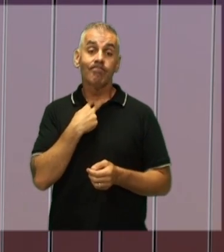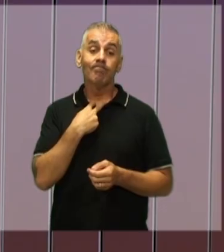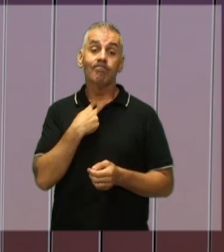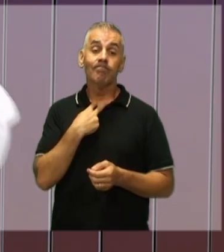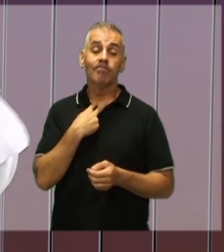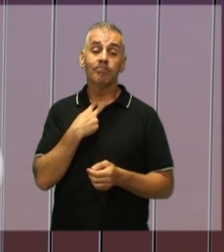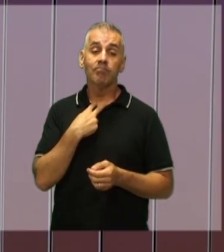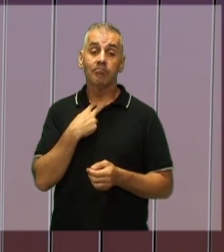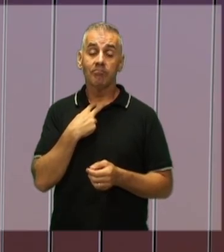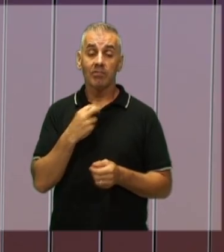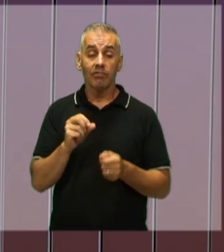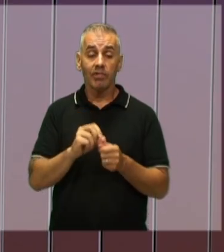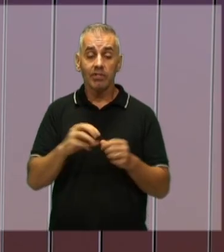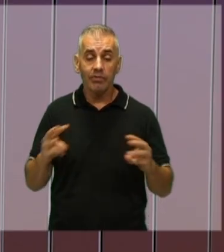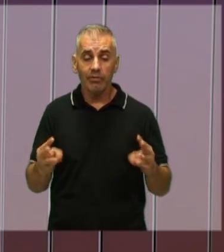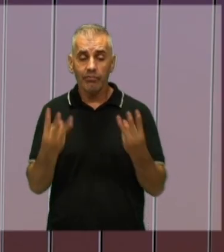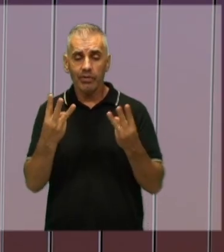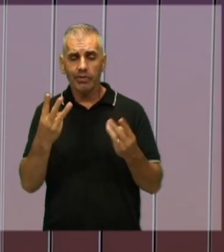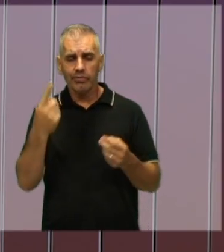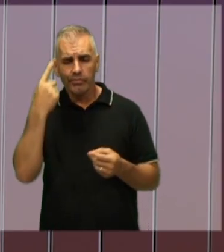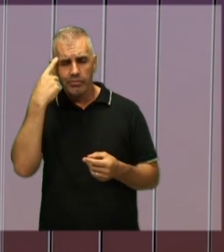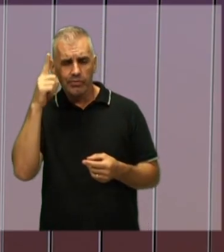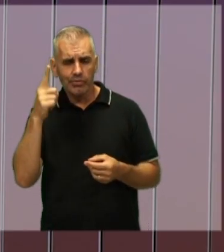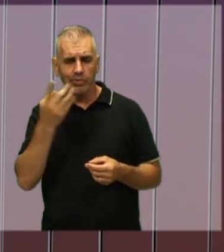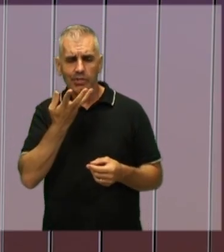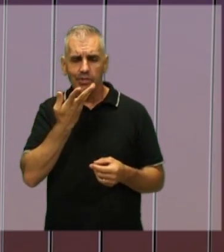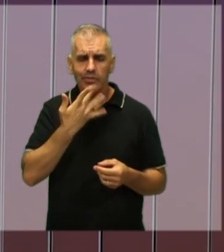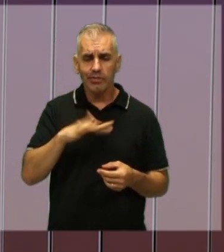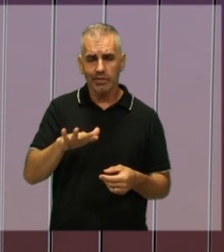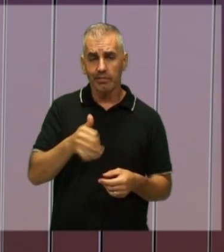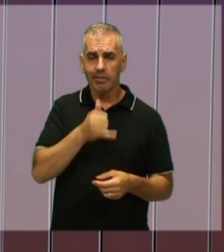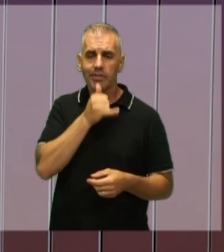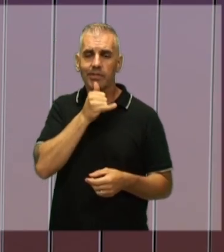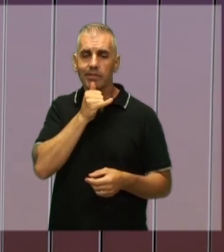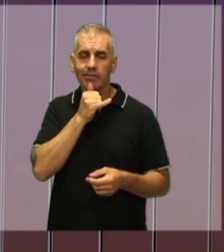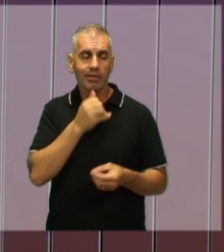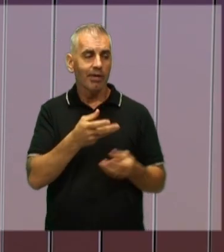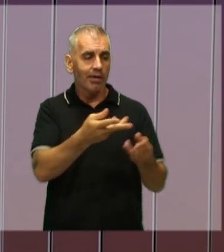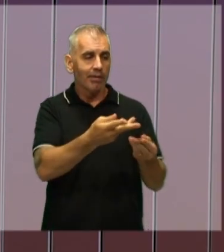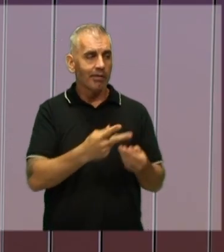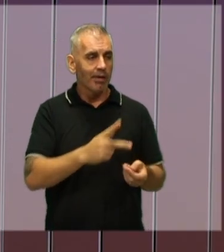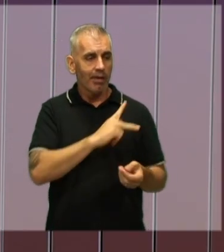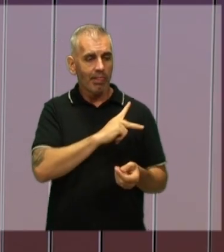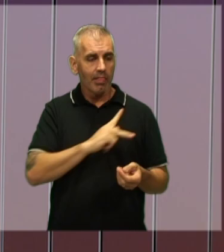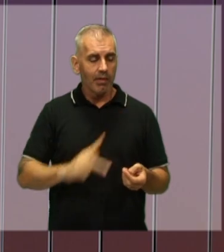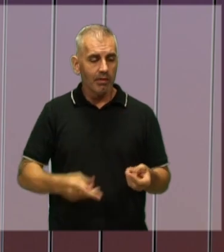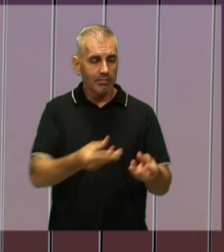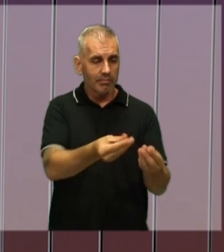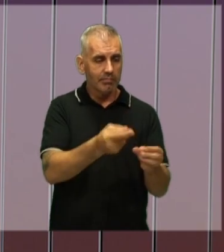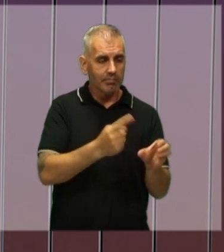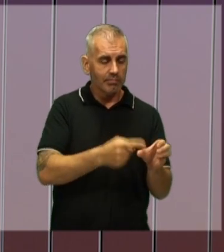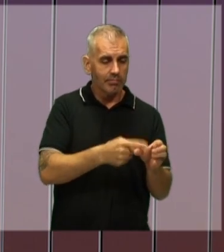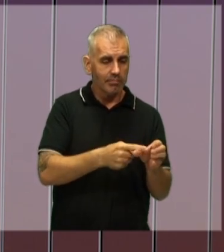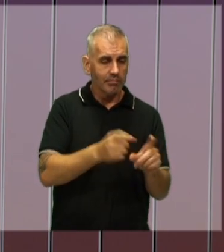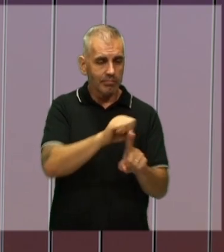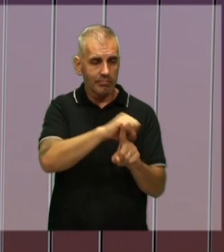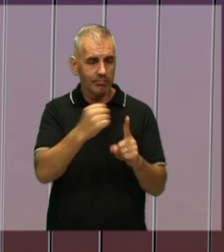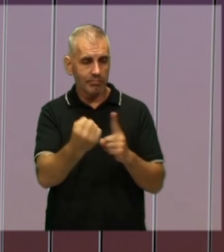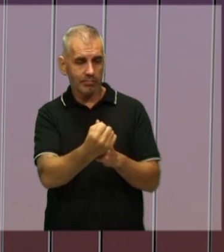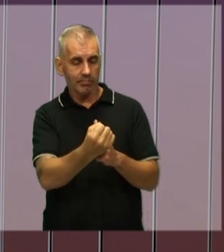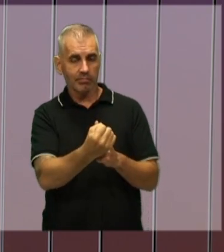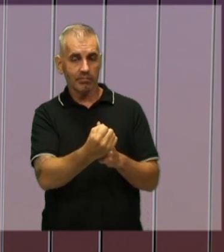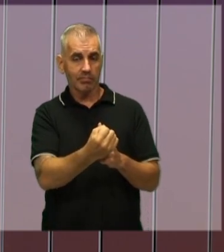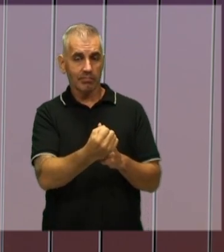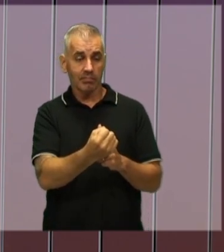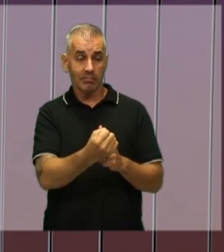do Dia das Crianças. Então, vai lá, capta do município, né, um evento social. Tá, mas o Adão não disse